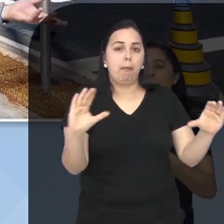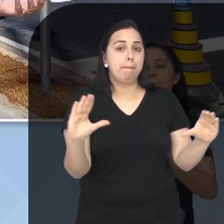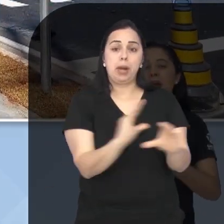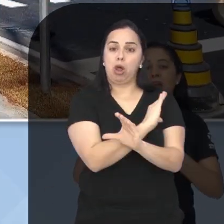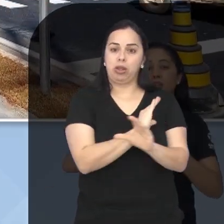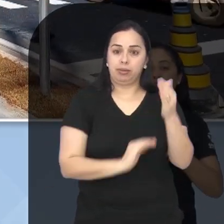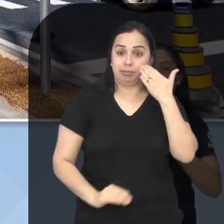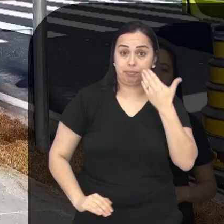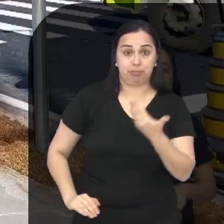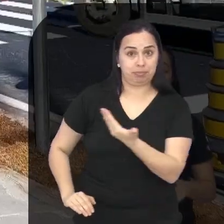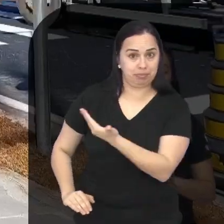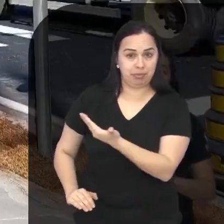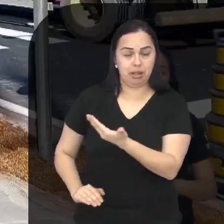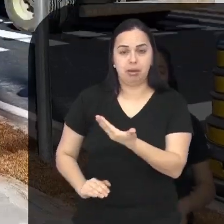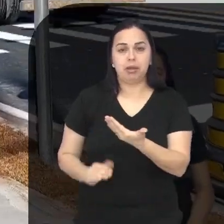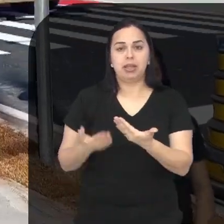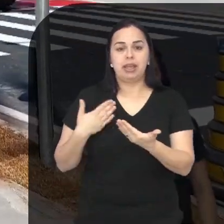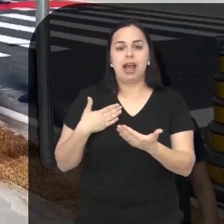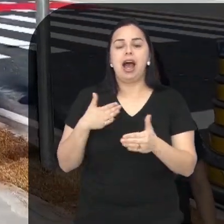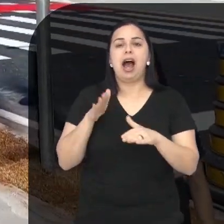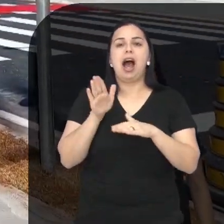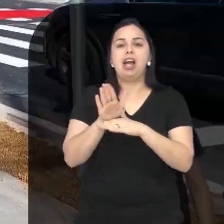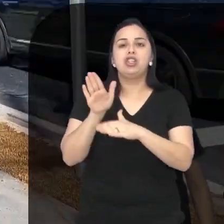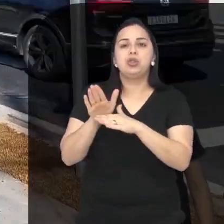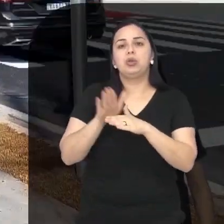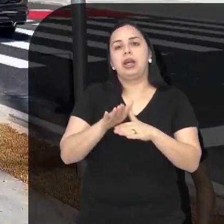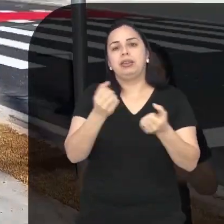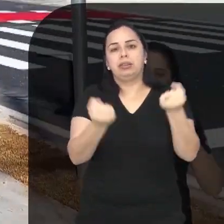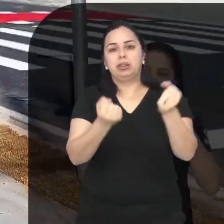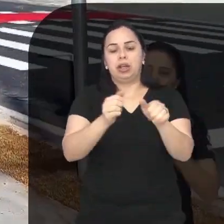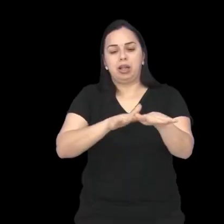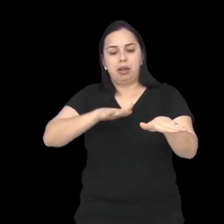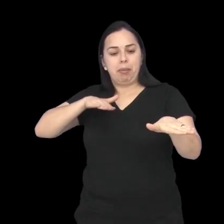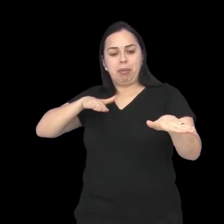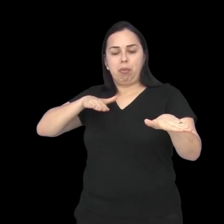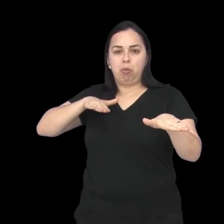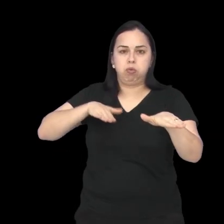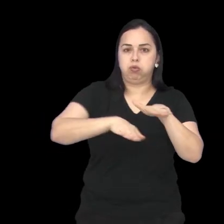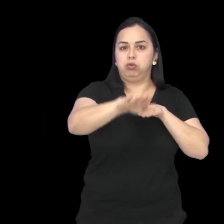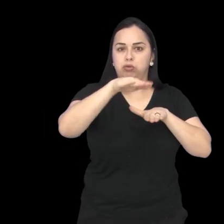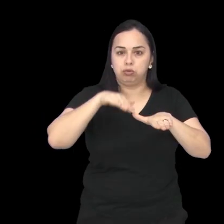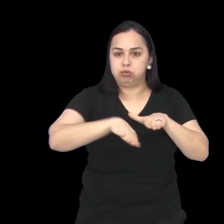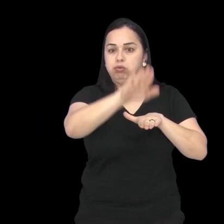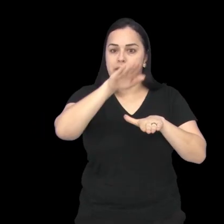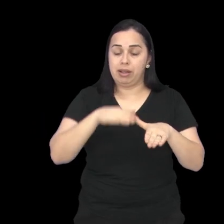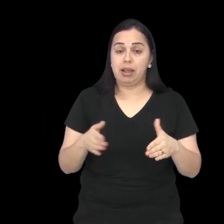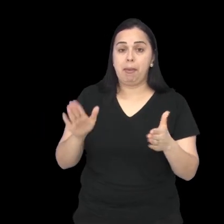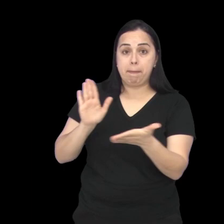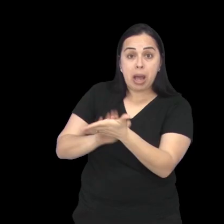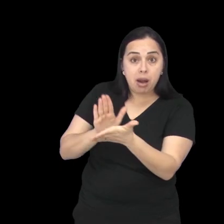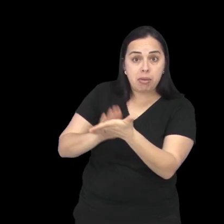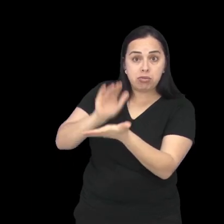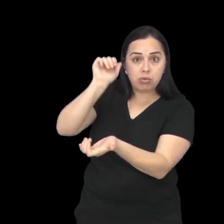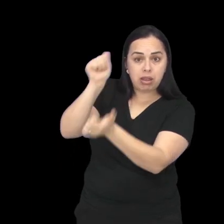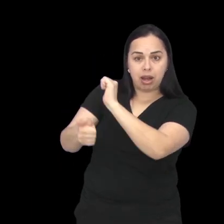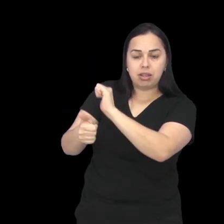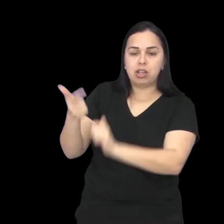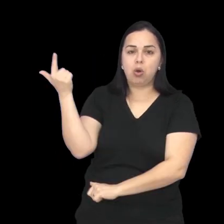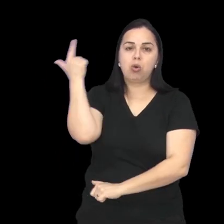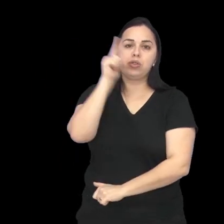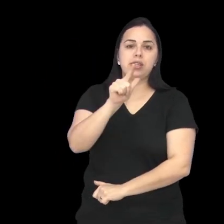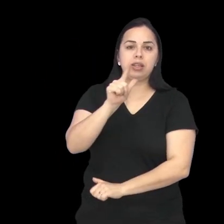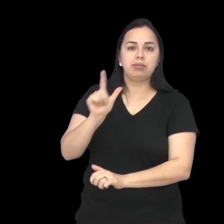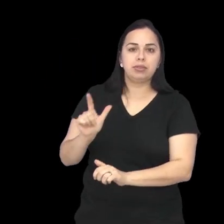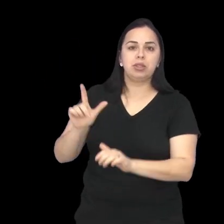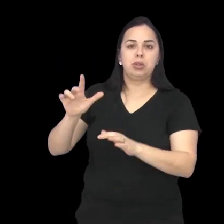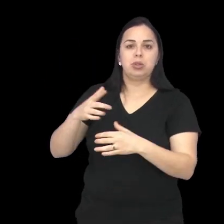Avenida Lineu de Moura, para desafogar o trânsito na região do Urbanova. Renato também parabenizou os atletas da cidade pela